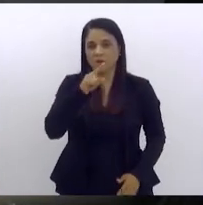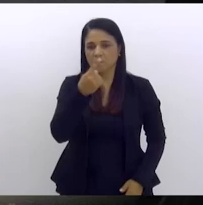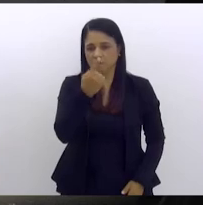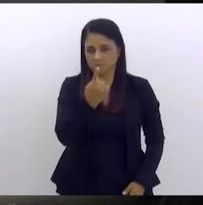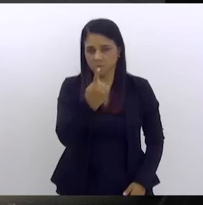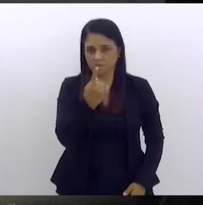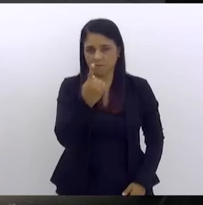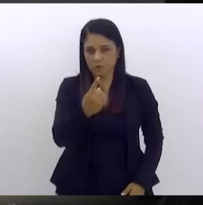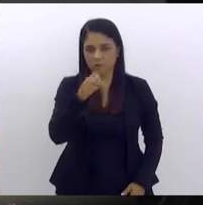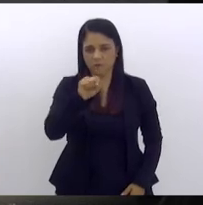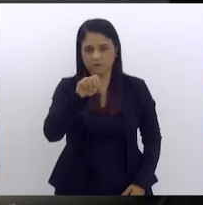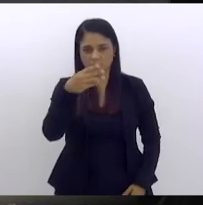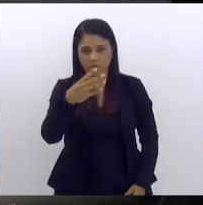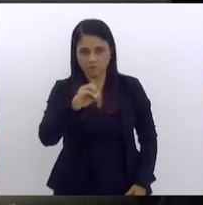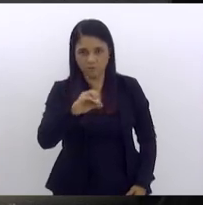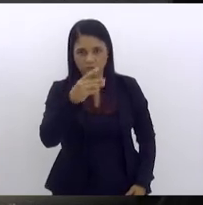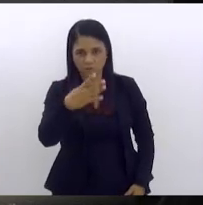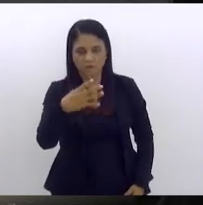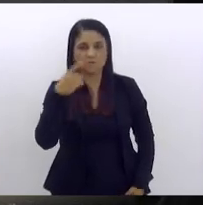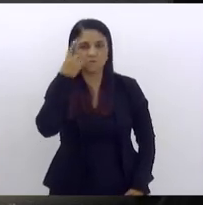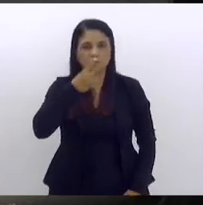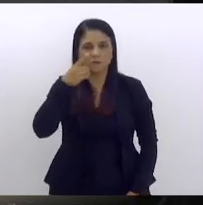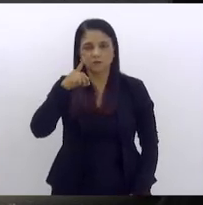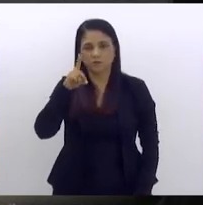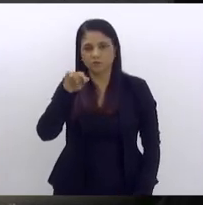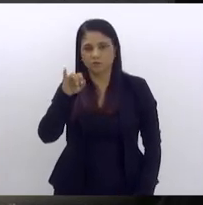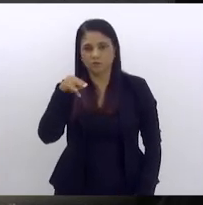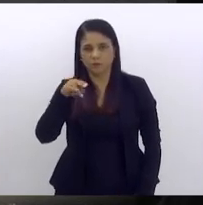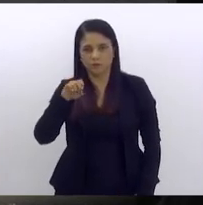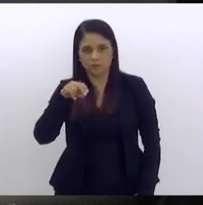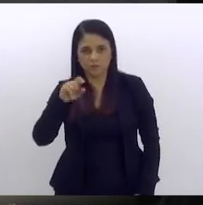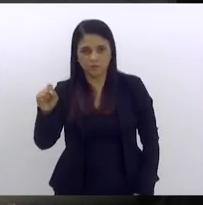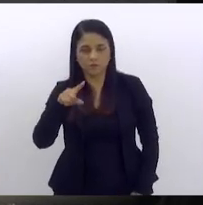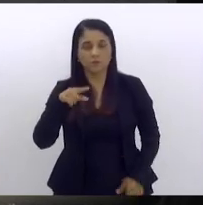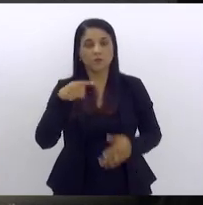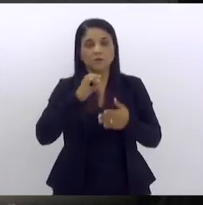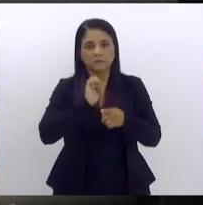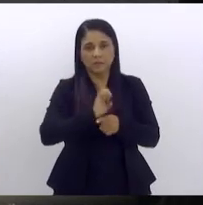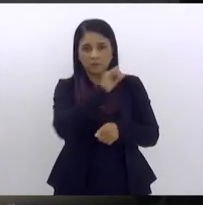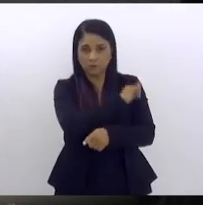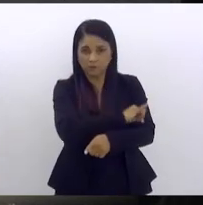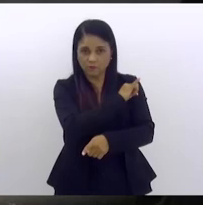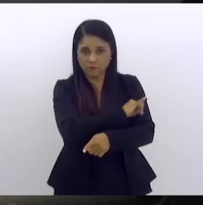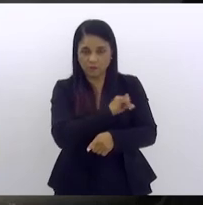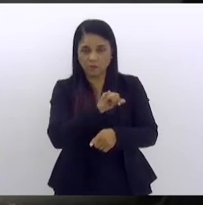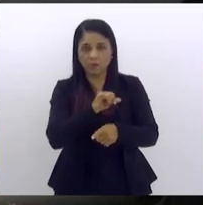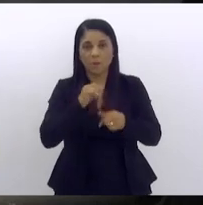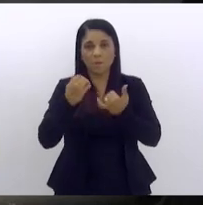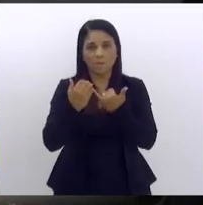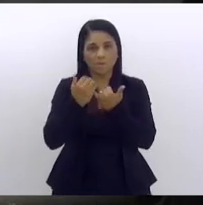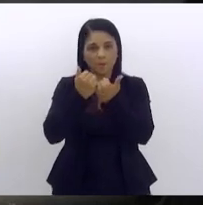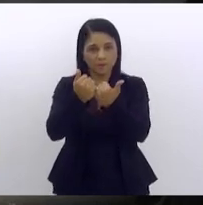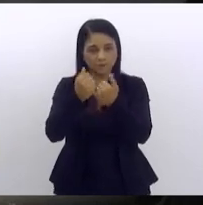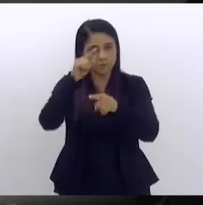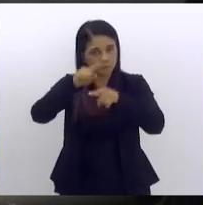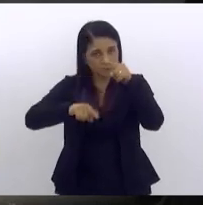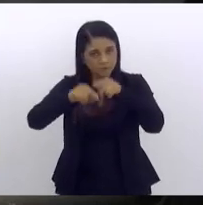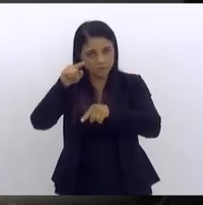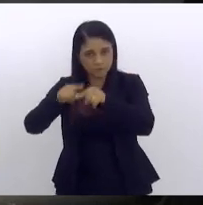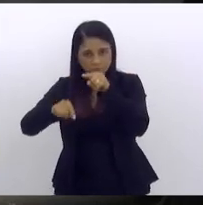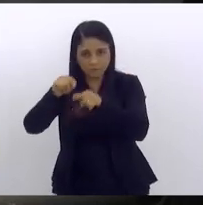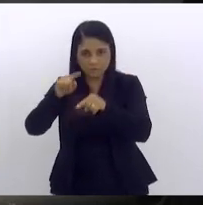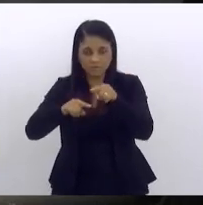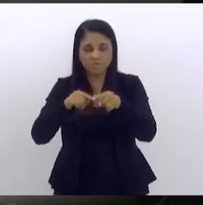1804/2023, de autoria do deputado Dionísio Lins, que considera no âmbito do Estado do Rio de Janeiro como patrimônio material para fins